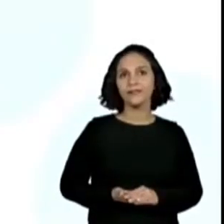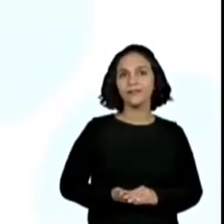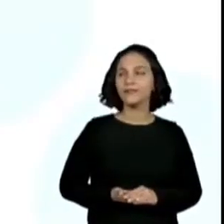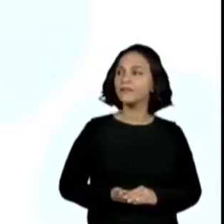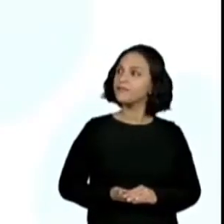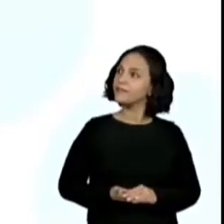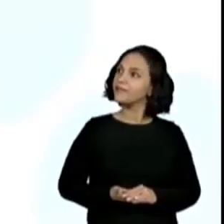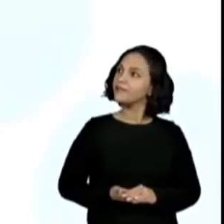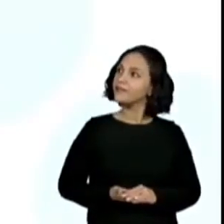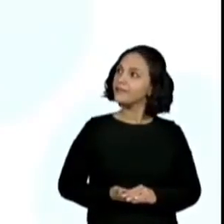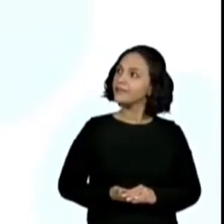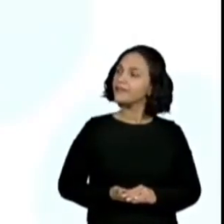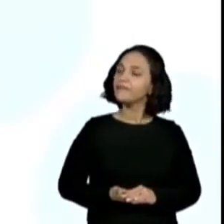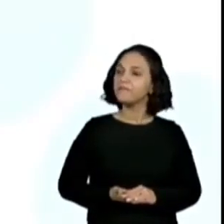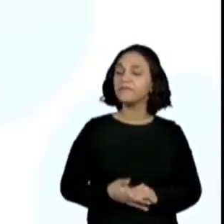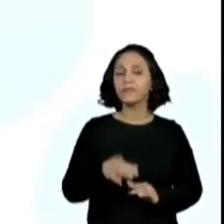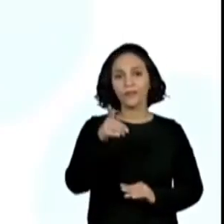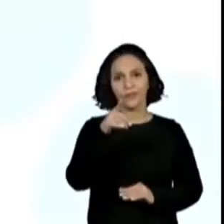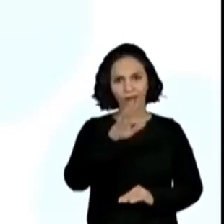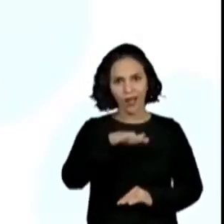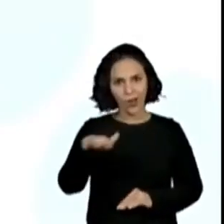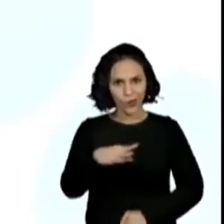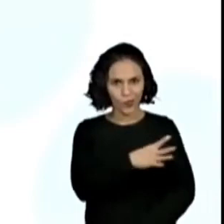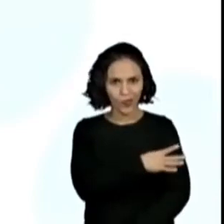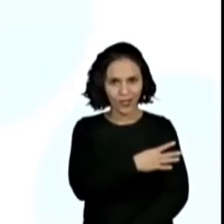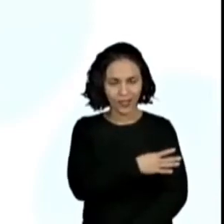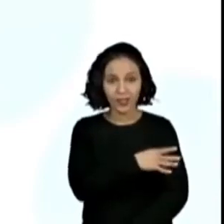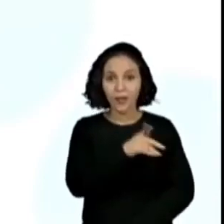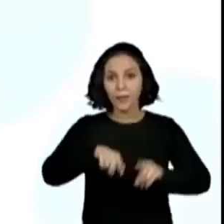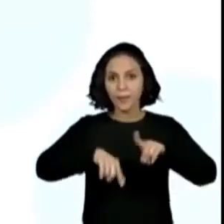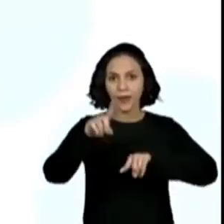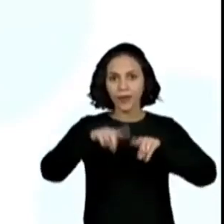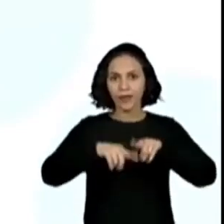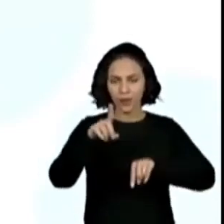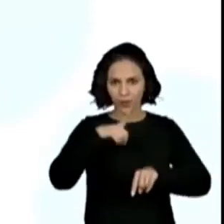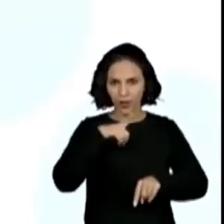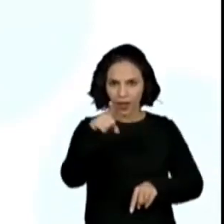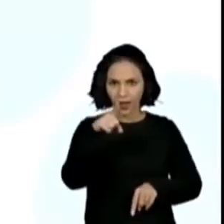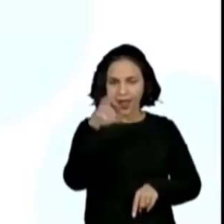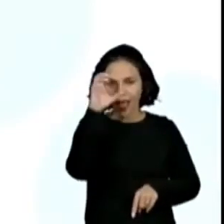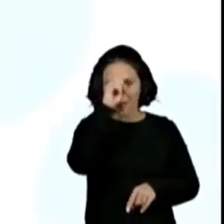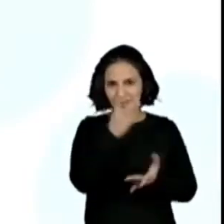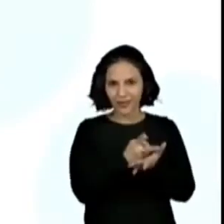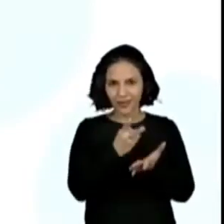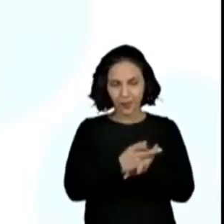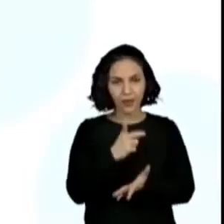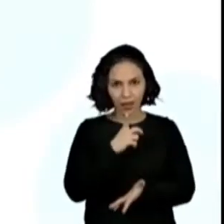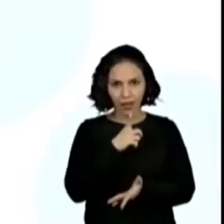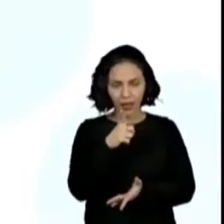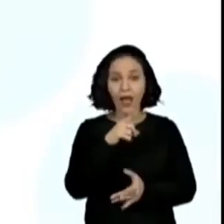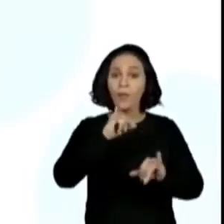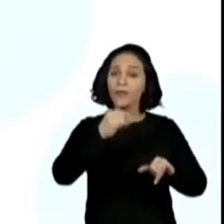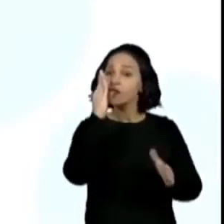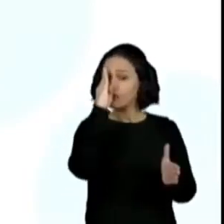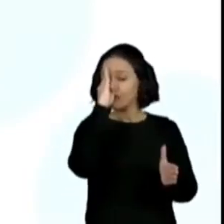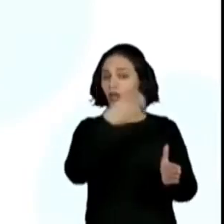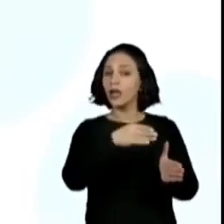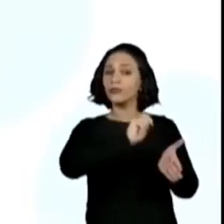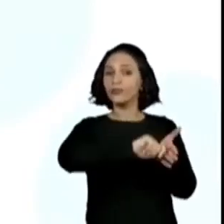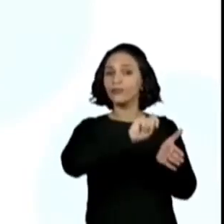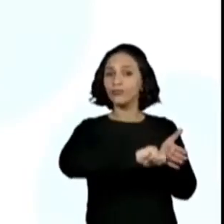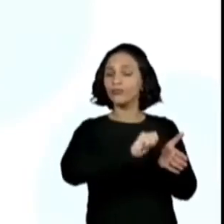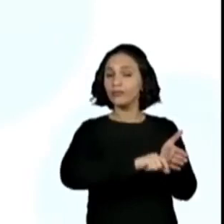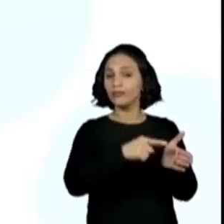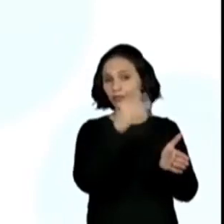100 você é aluno do quto ano que está com o material material em mãos né já Aproveita e